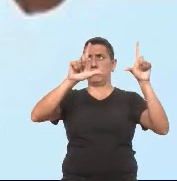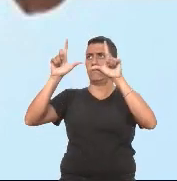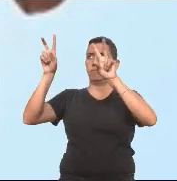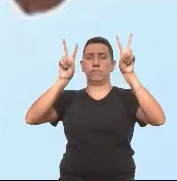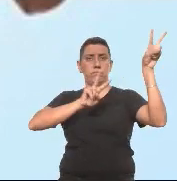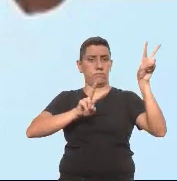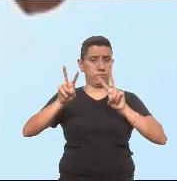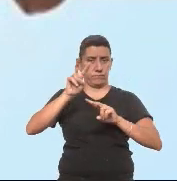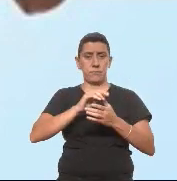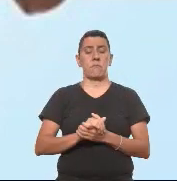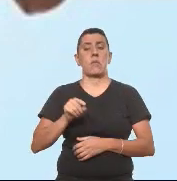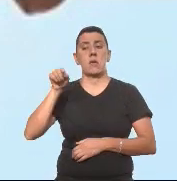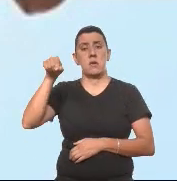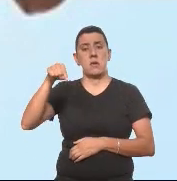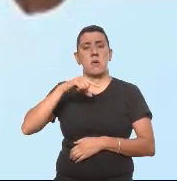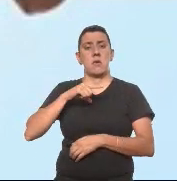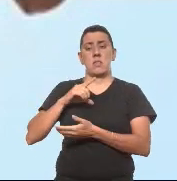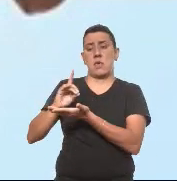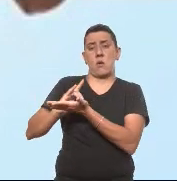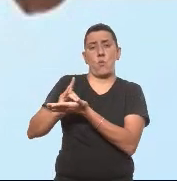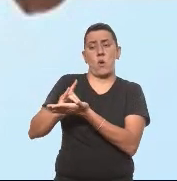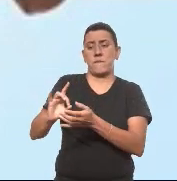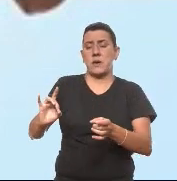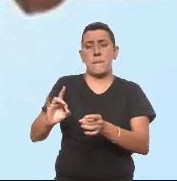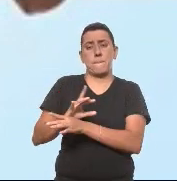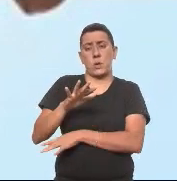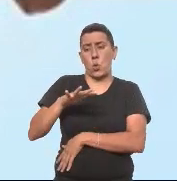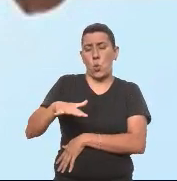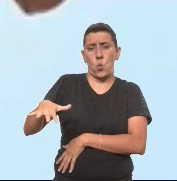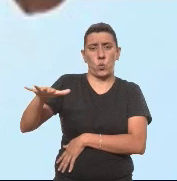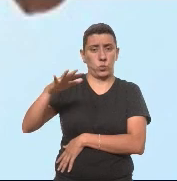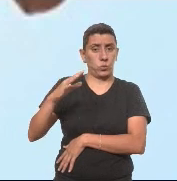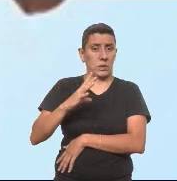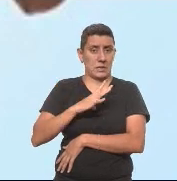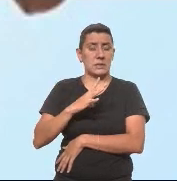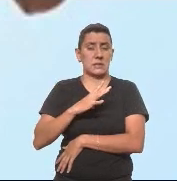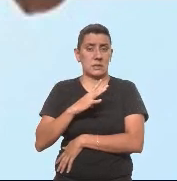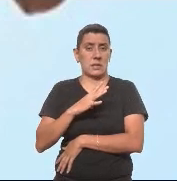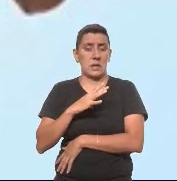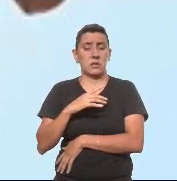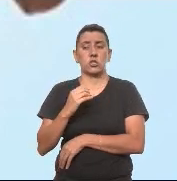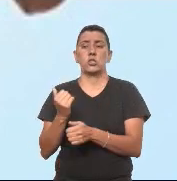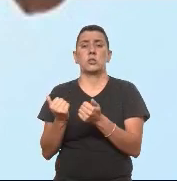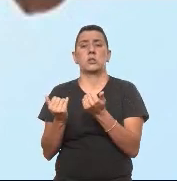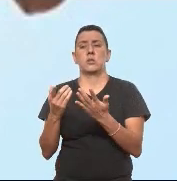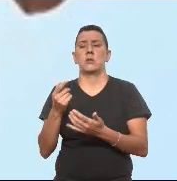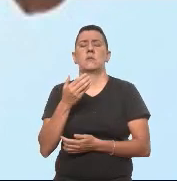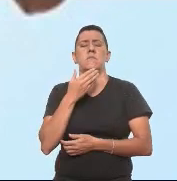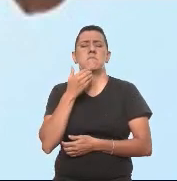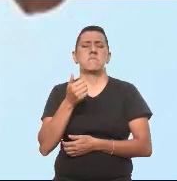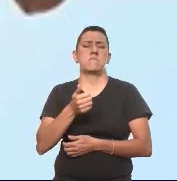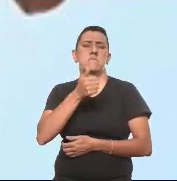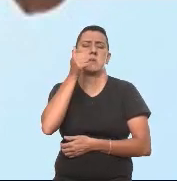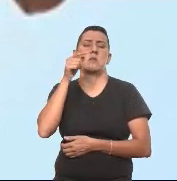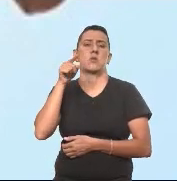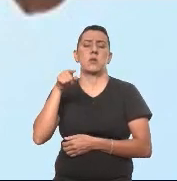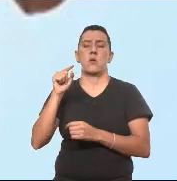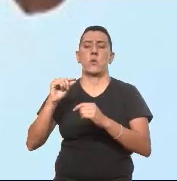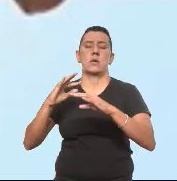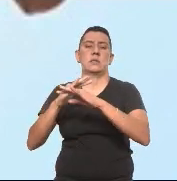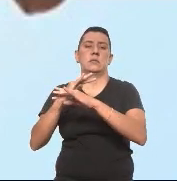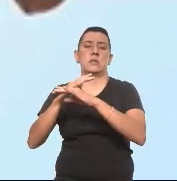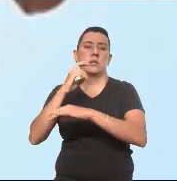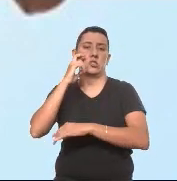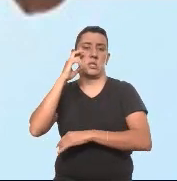implementados durante por todo o município então isso vai favorecer muito a uma a infraestrutura para uma cidade inteligente